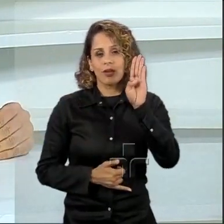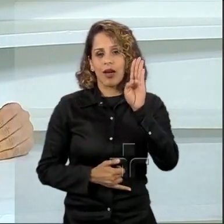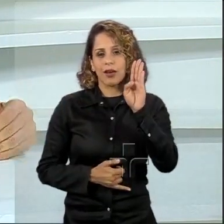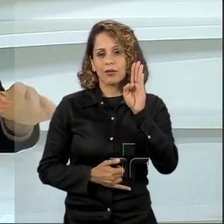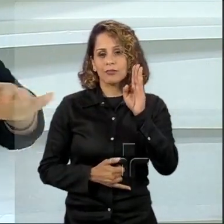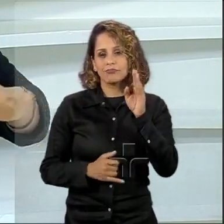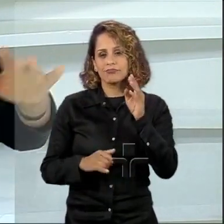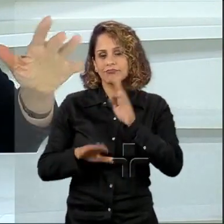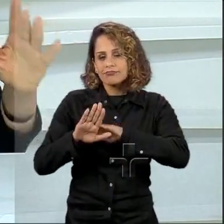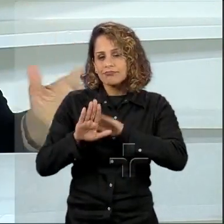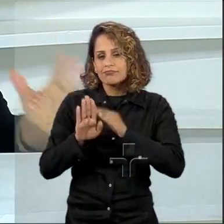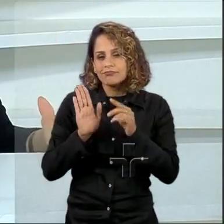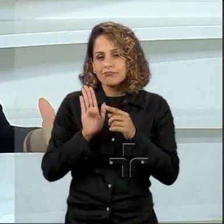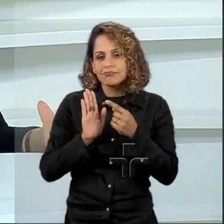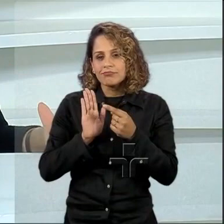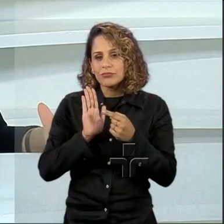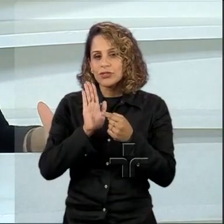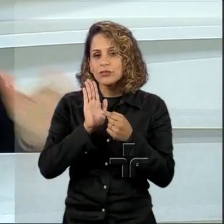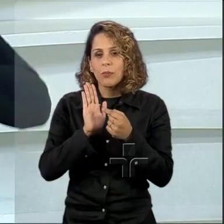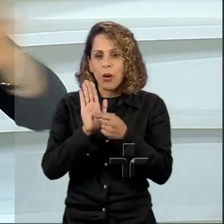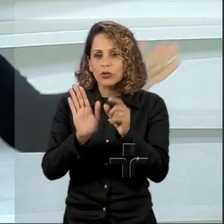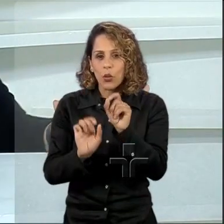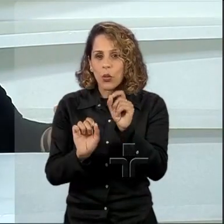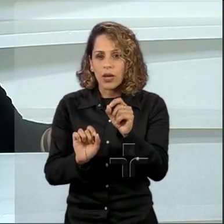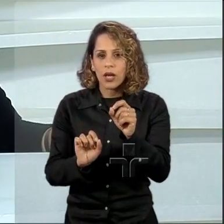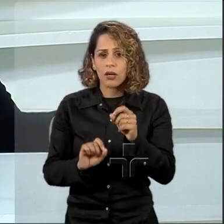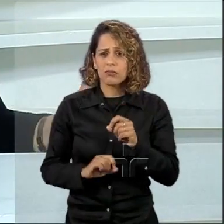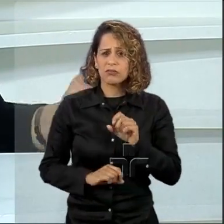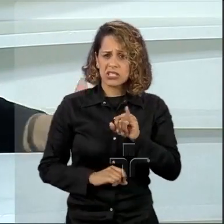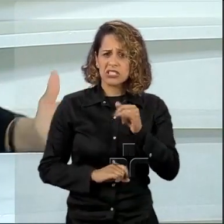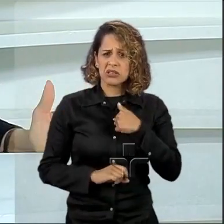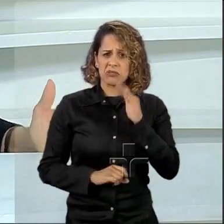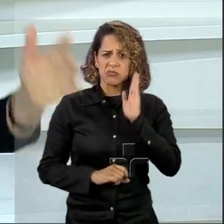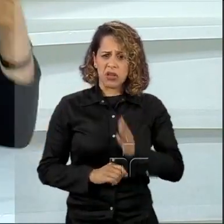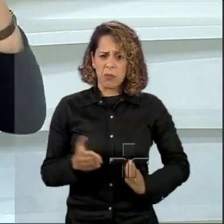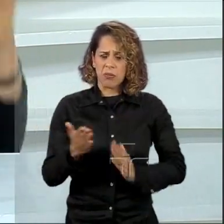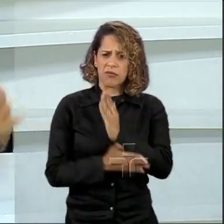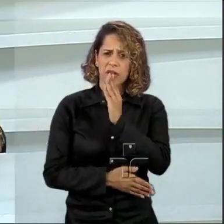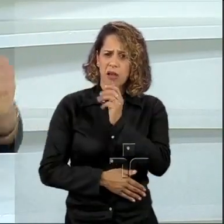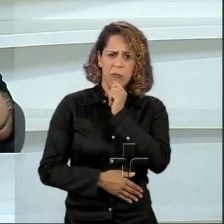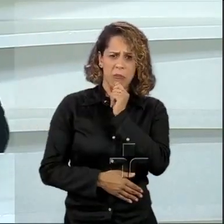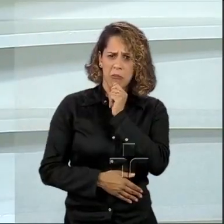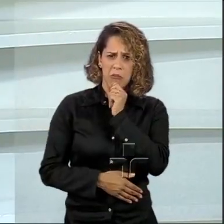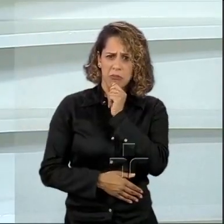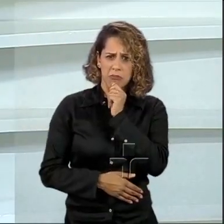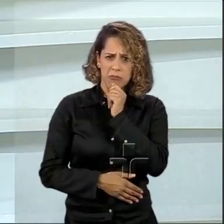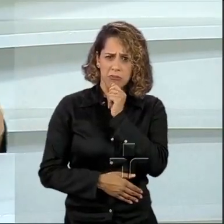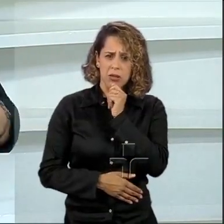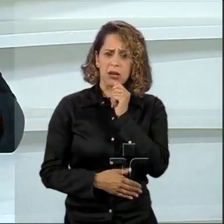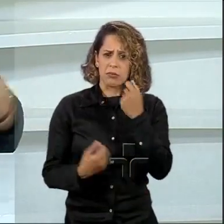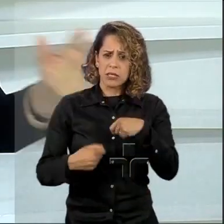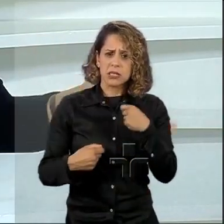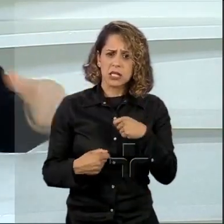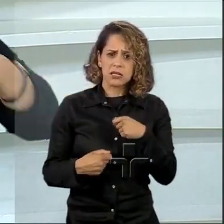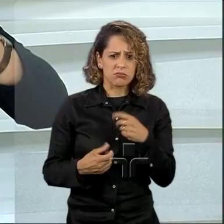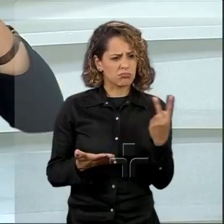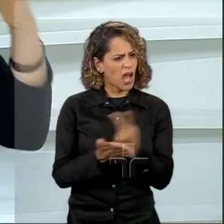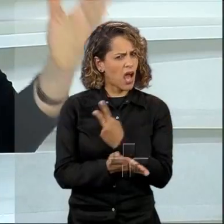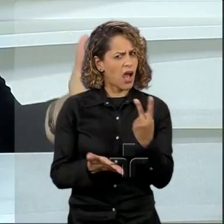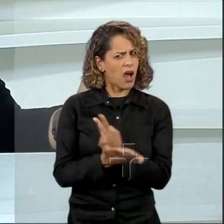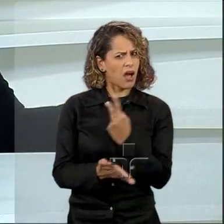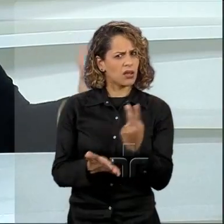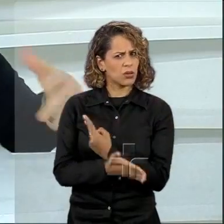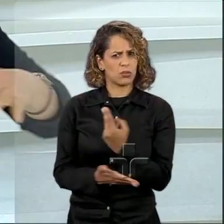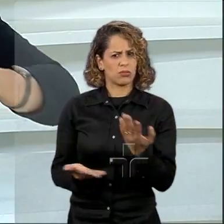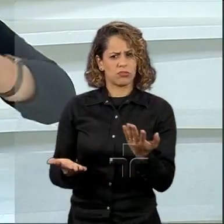não estiver lá, é porque tem alguma coisa errada, eu não vou aceitar. Então o eleitor vai dizer, não, gente, deixa eu confirmar, porque senão vai